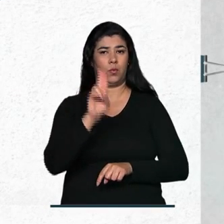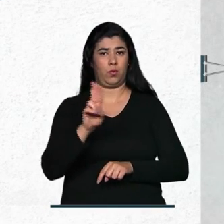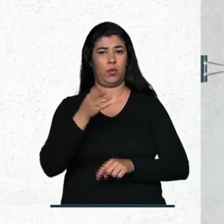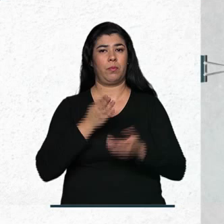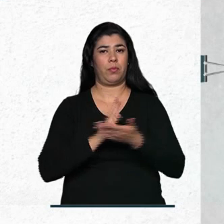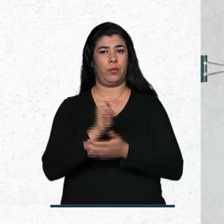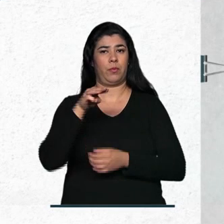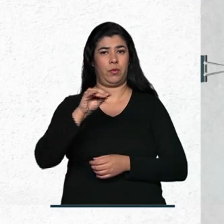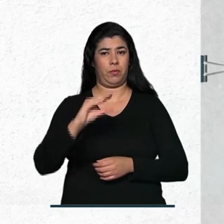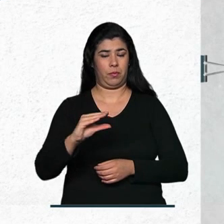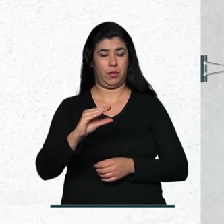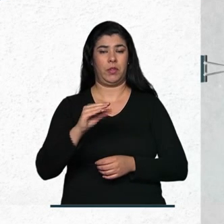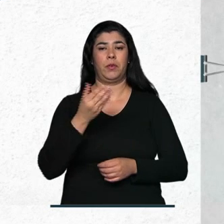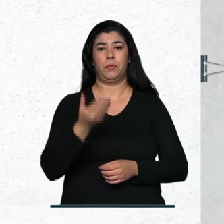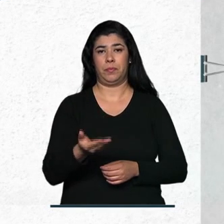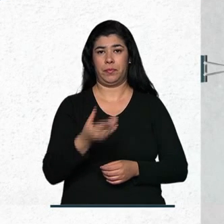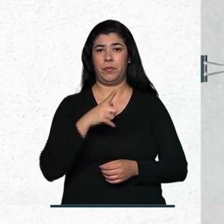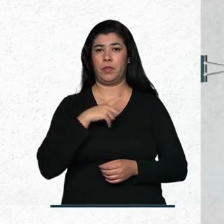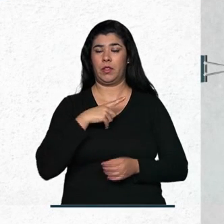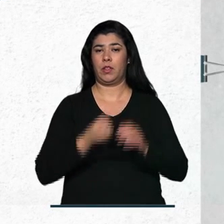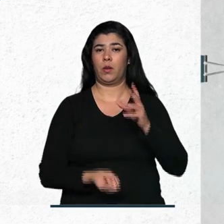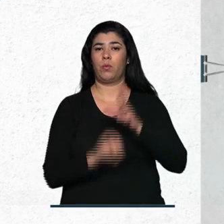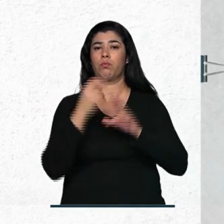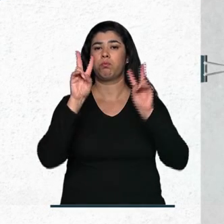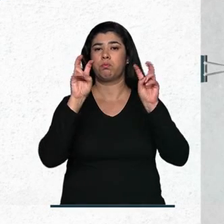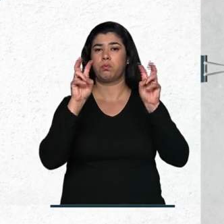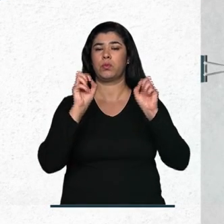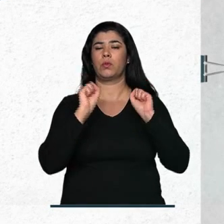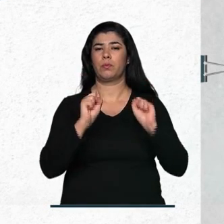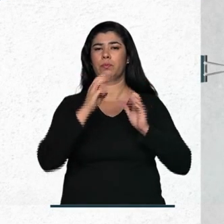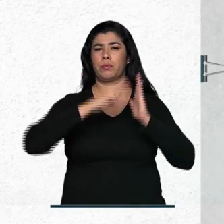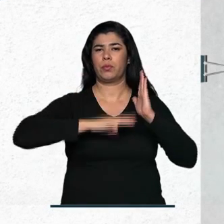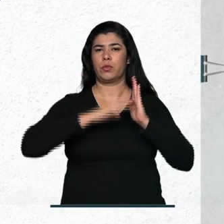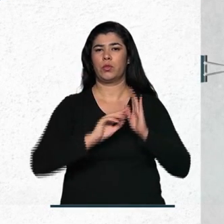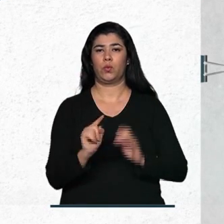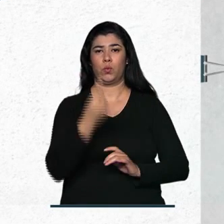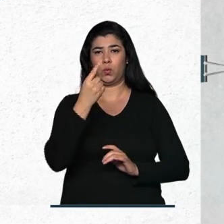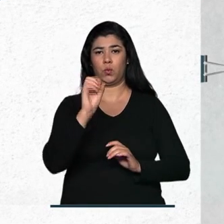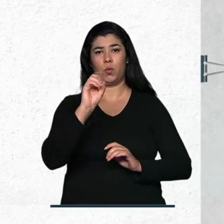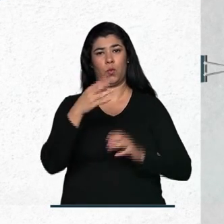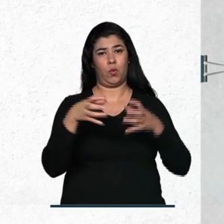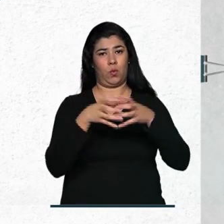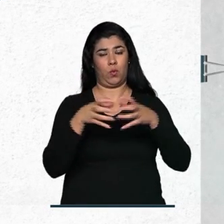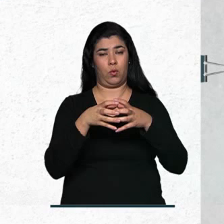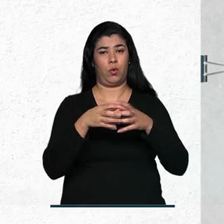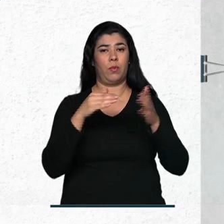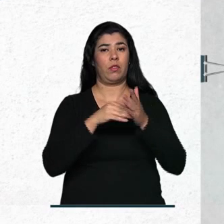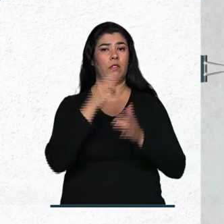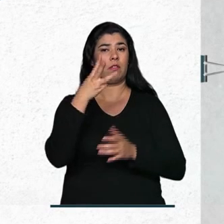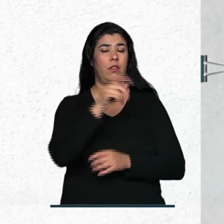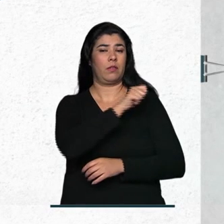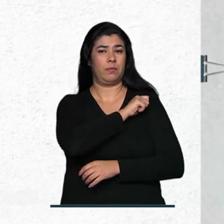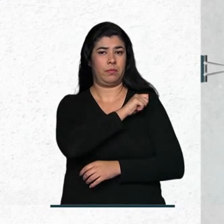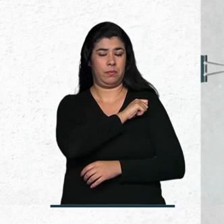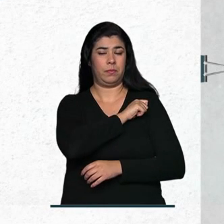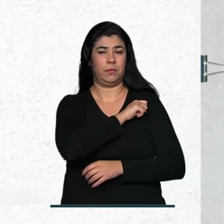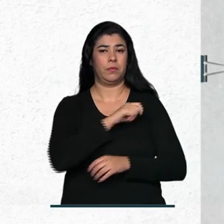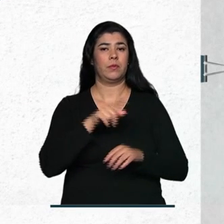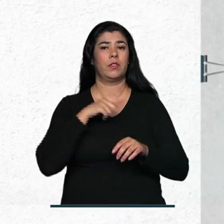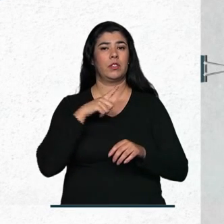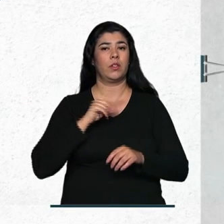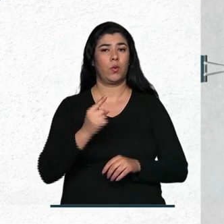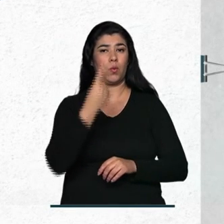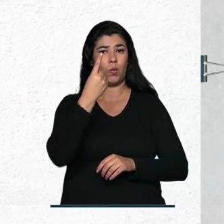pelo Ministério da Educação. A autoria da monografia poderá ser individual ou em grupo de, no máximo, 3 estudantes,